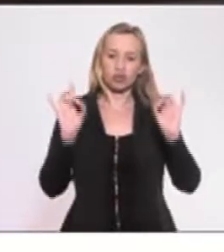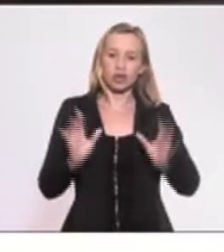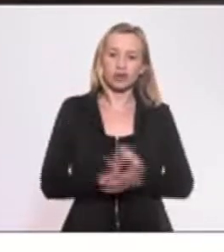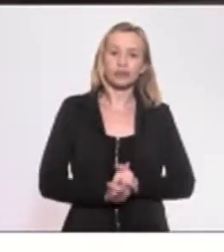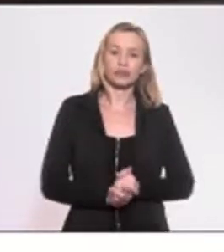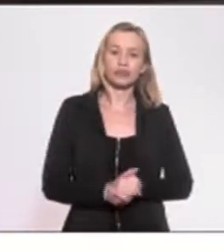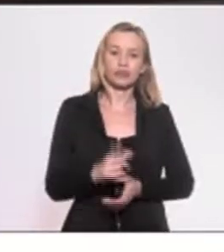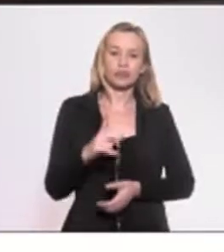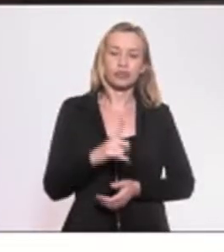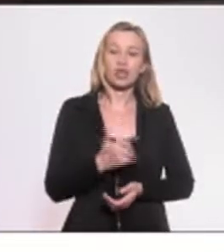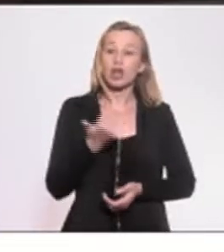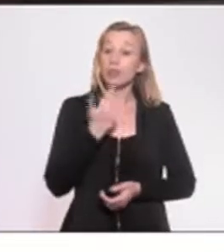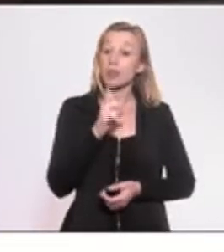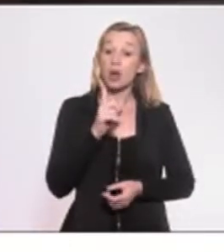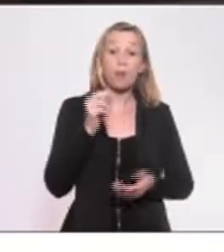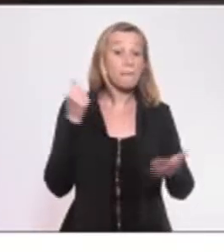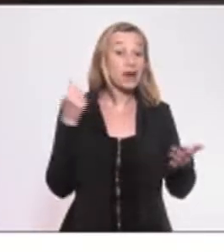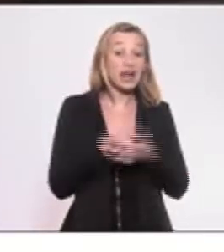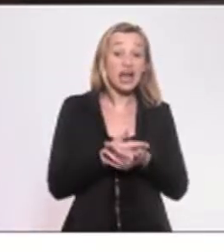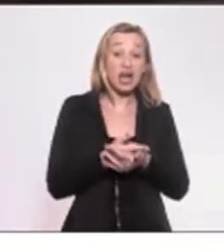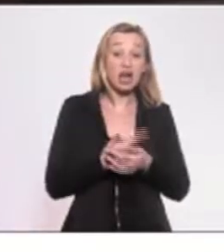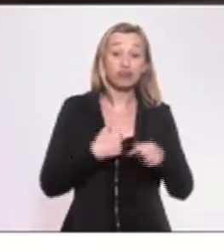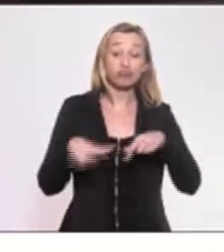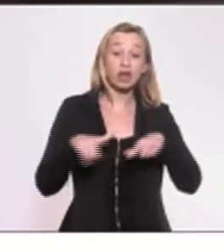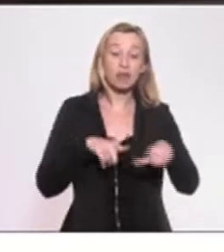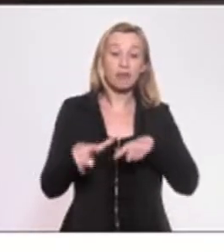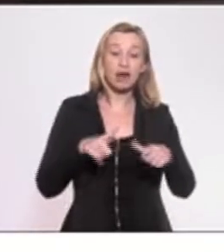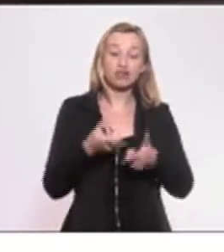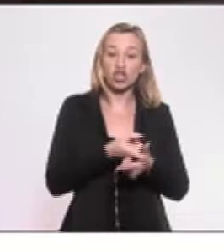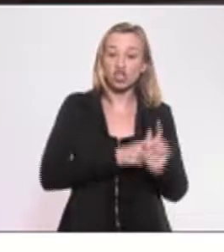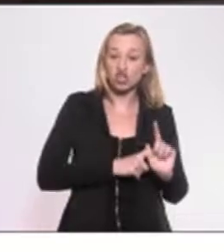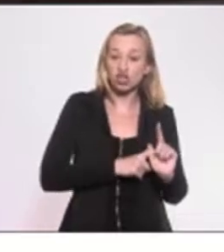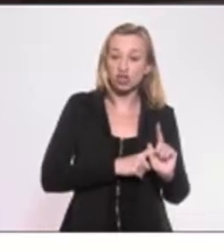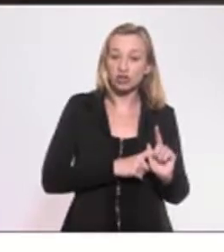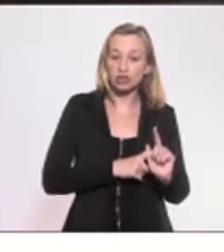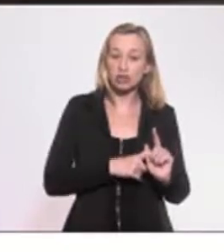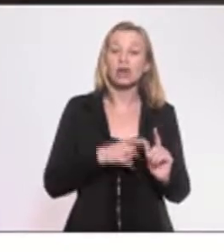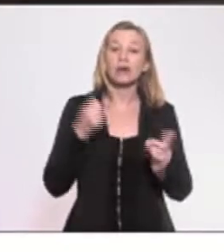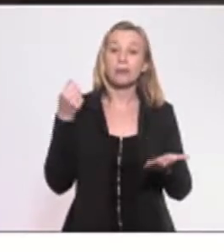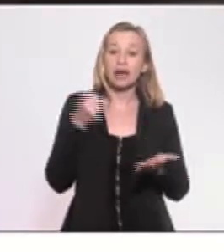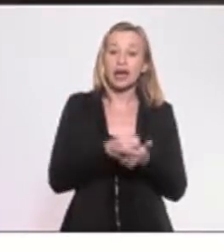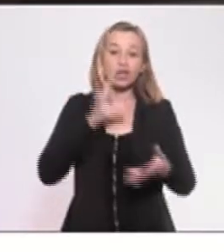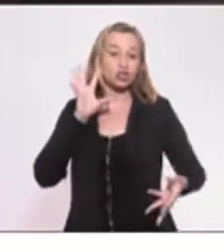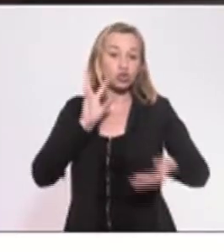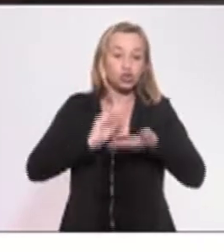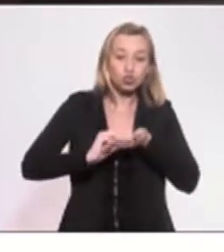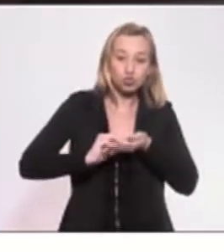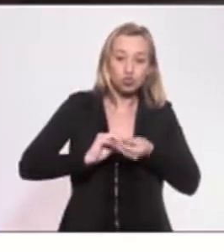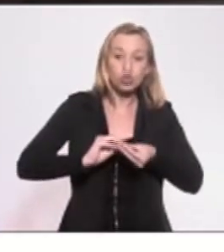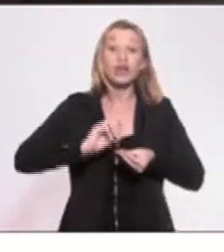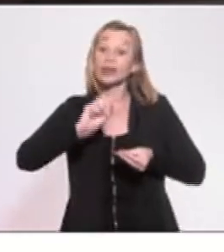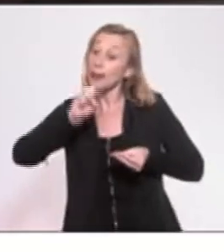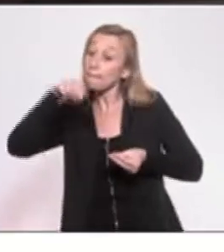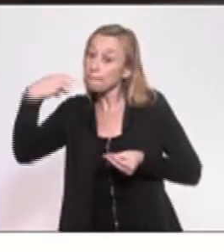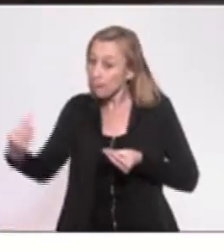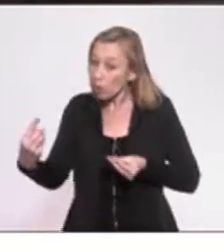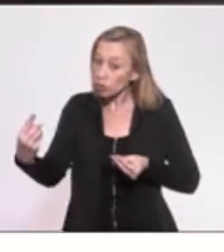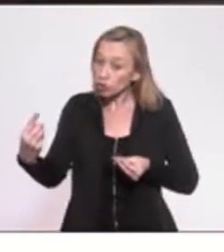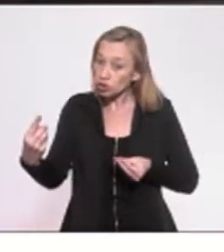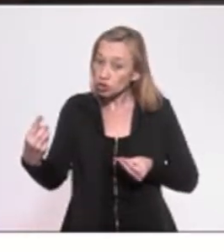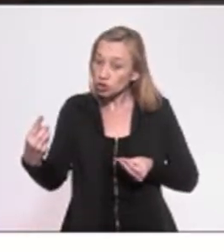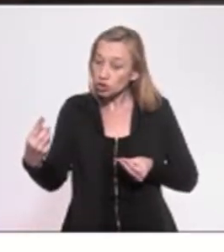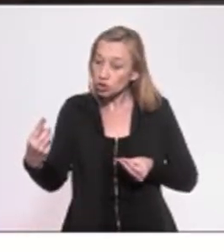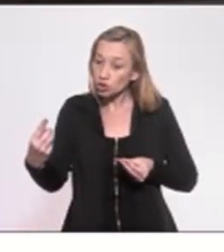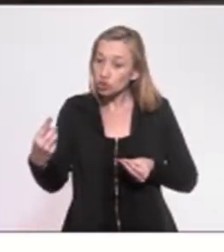da dívida, para que seja pago de forma acumulada depois de extinto